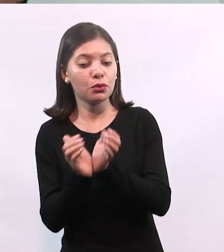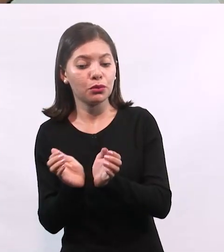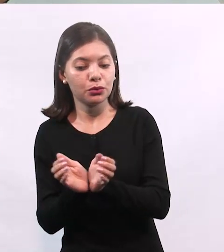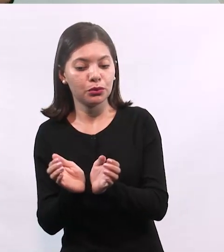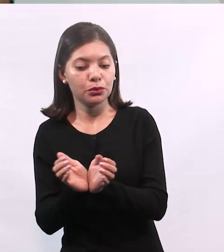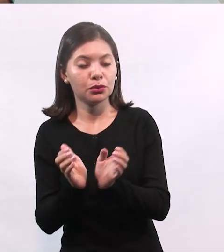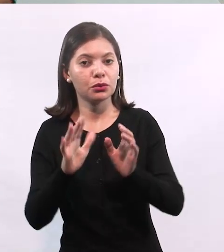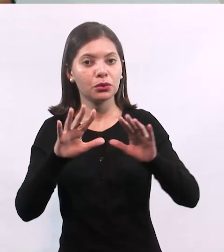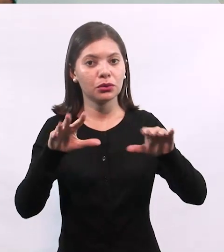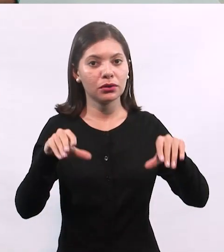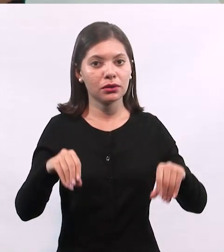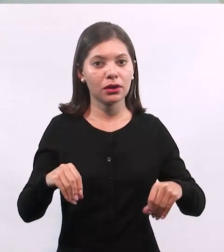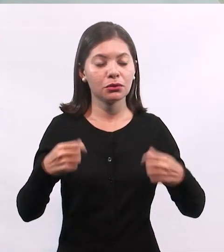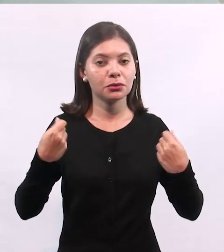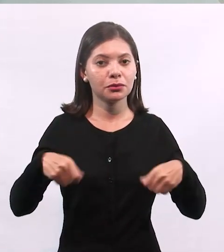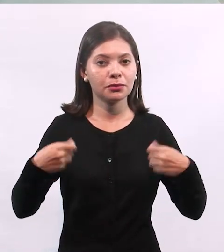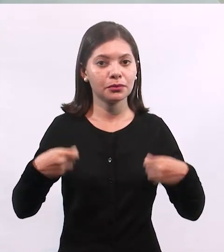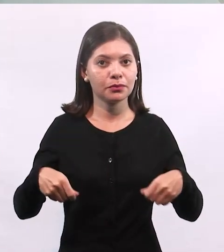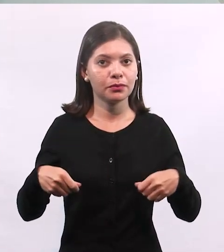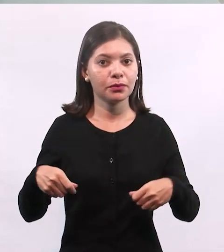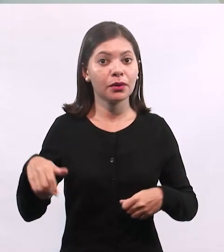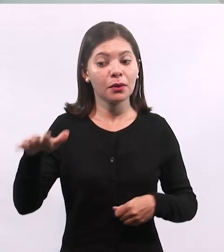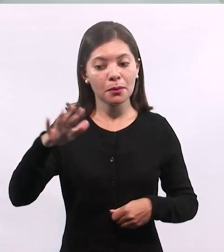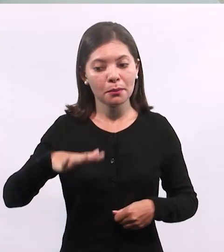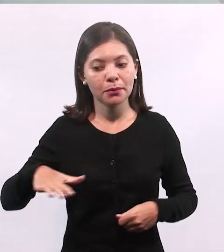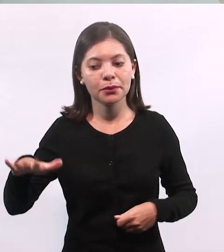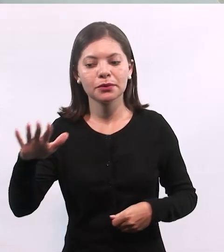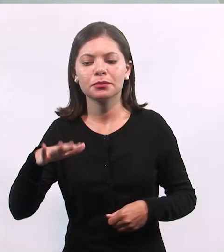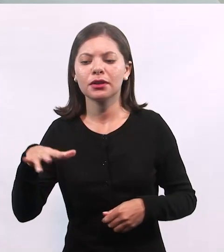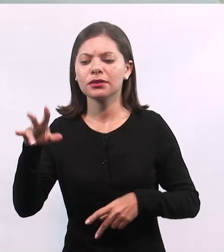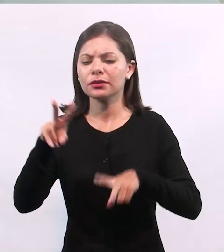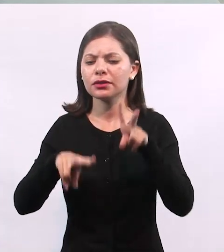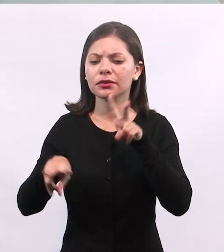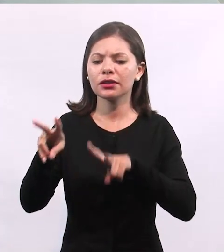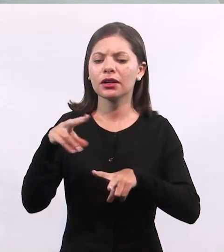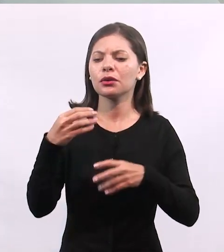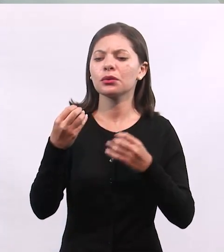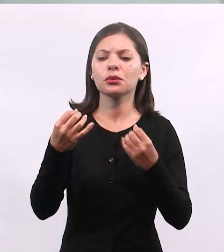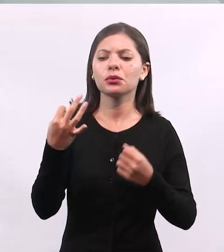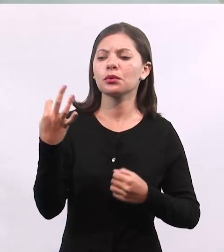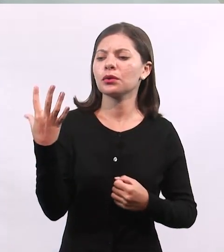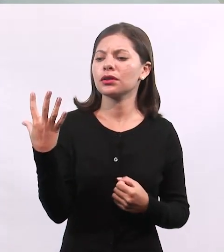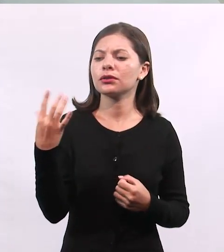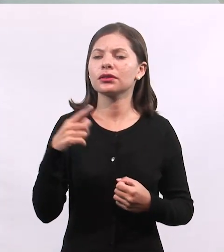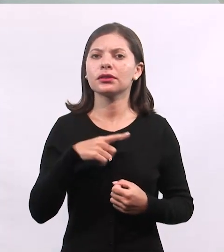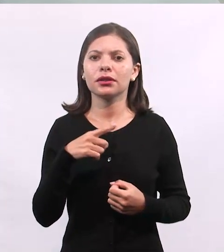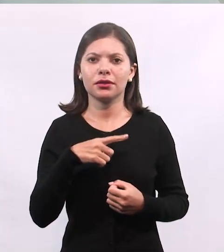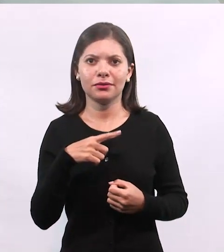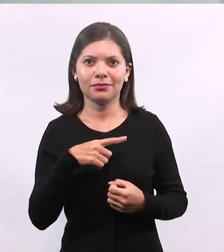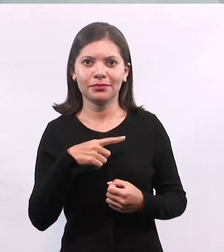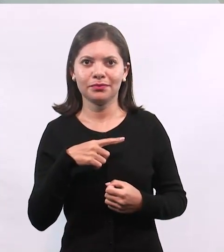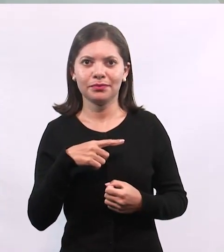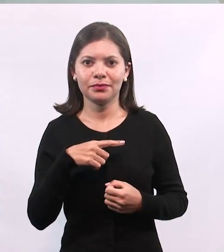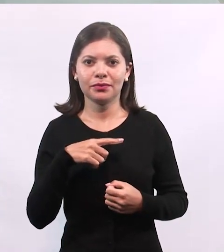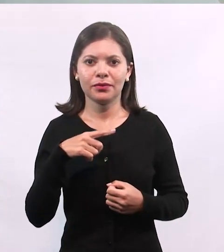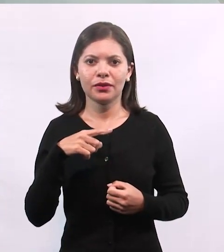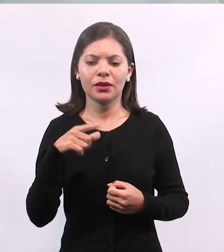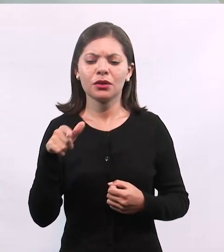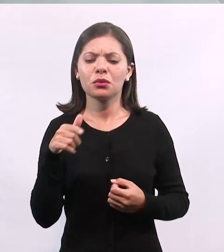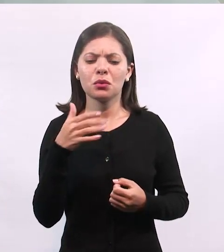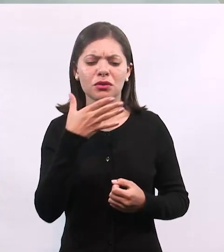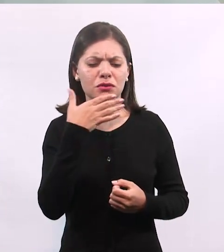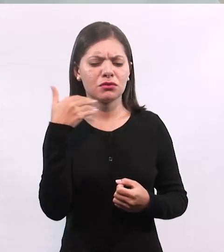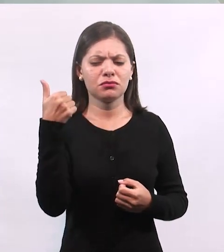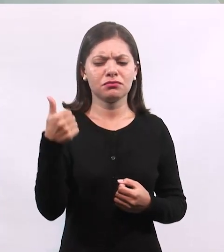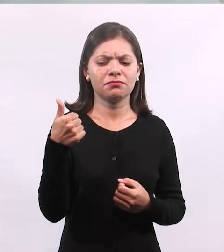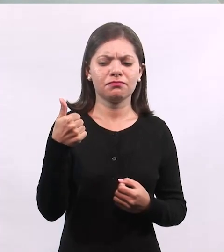conjunto total de possibilidades Então vou pegar o meu espaço amostral verificar olha Quantos elementos eu tinha ali desses